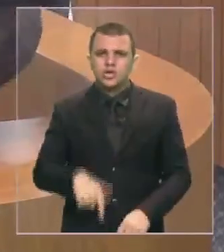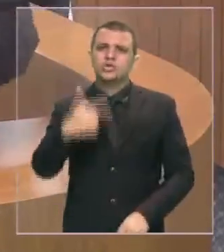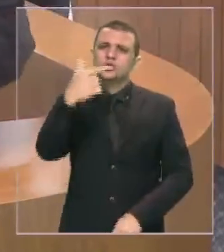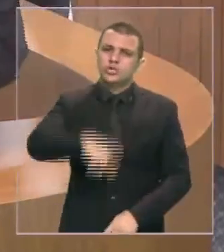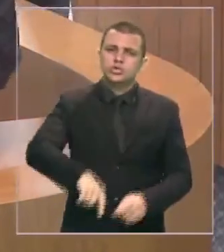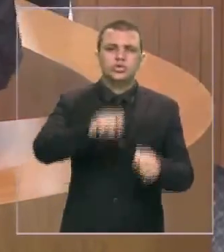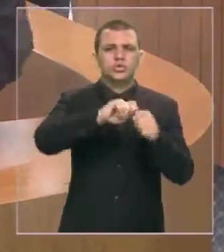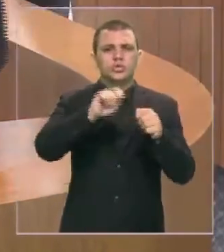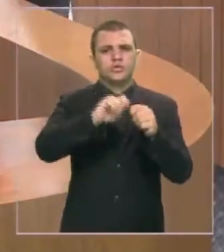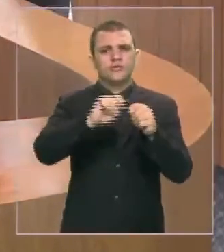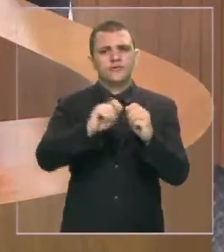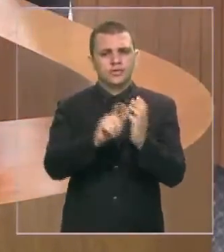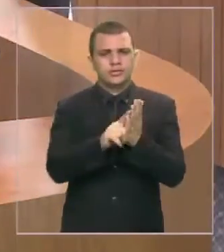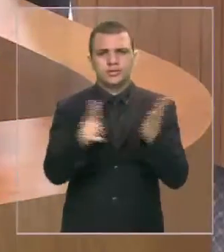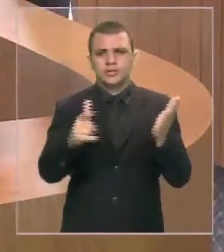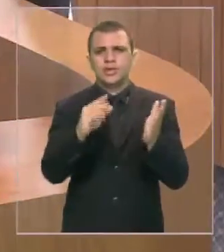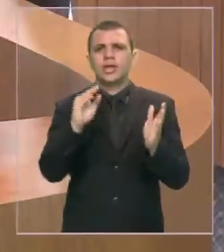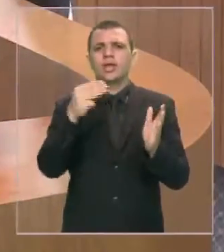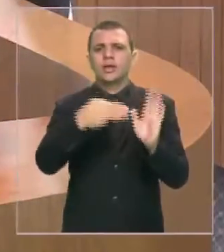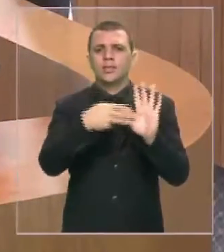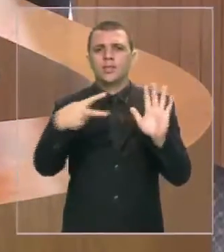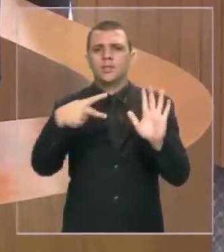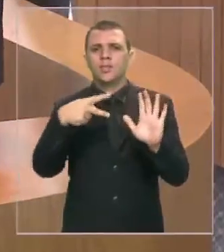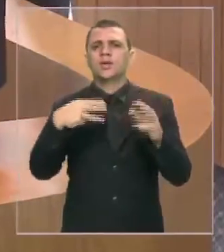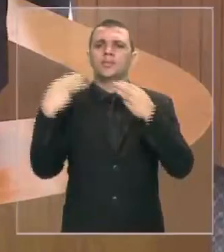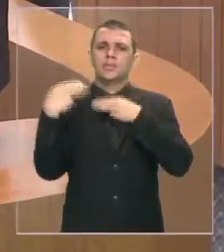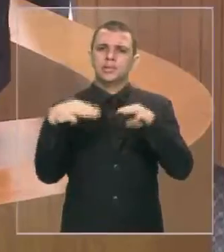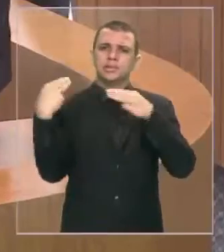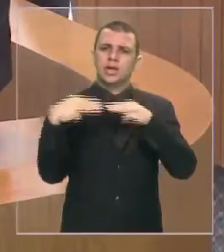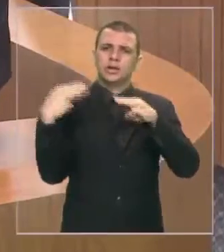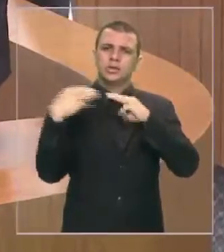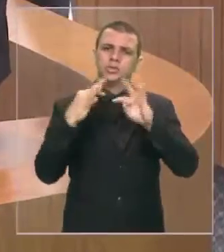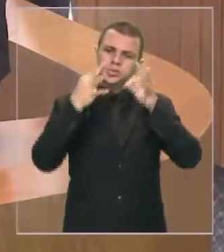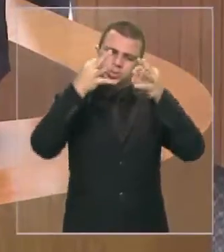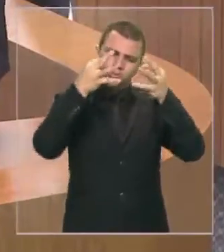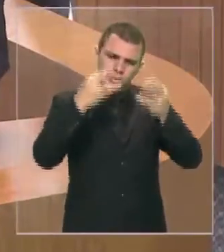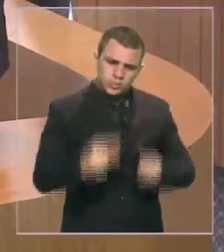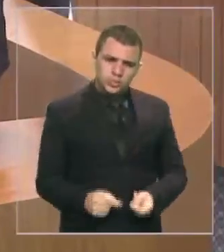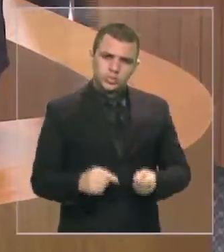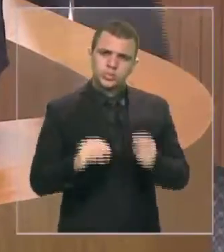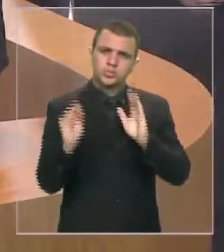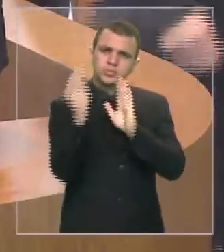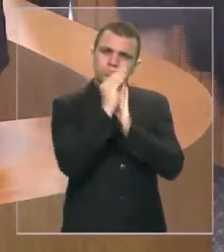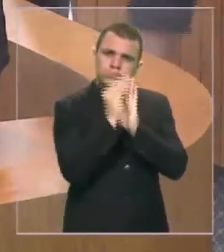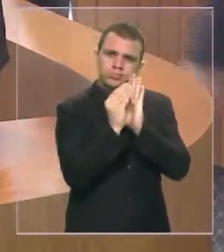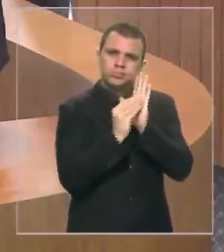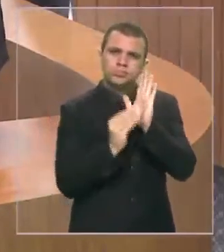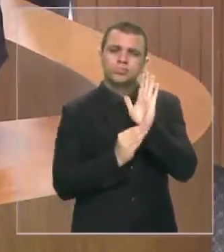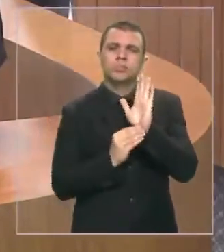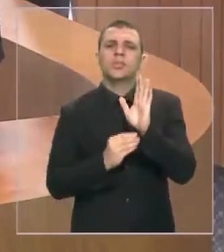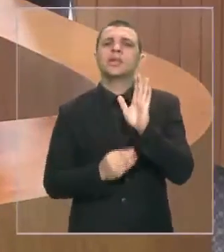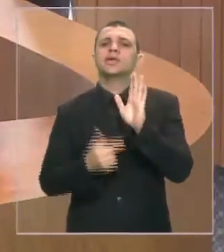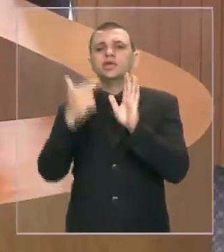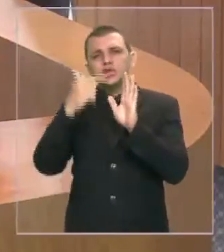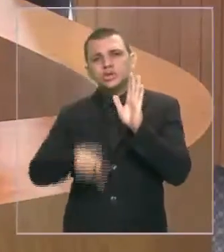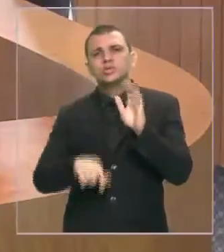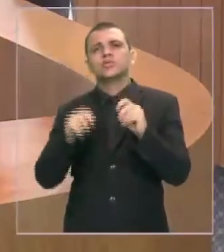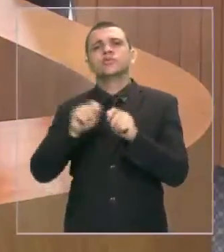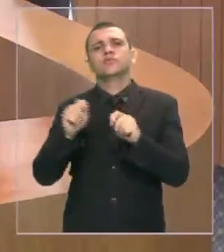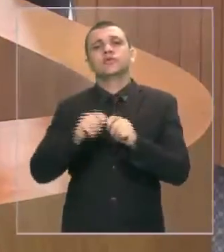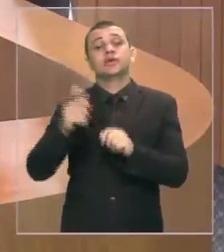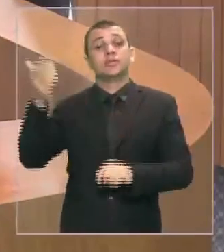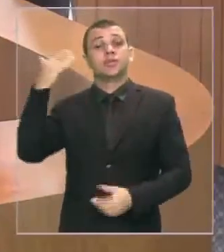refaça todas as mensagens que ele enviou a esta Assembleia desde o começo do seu